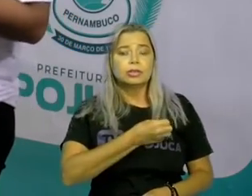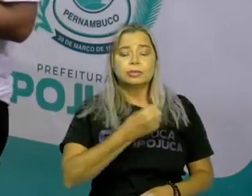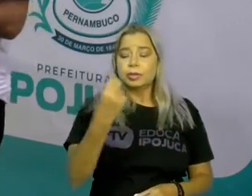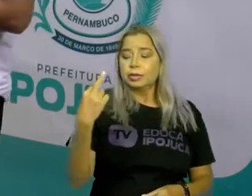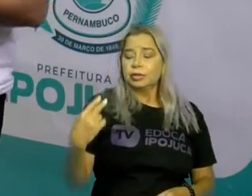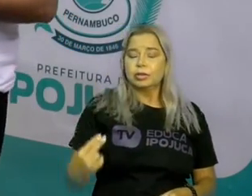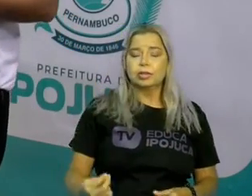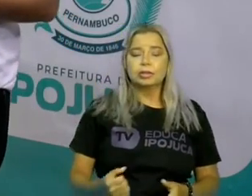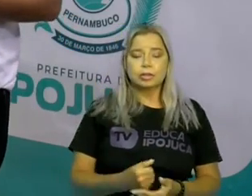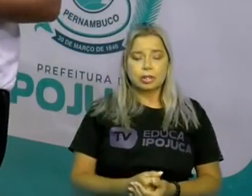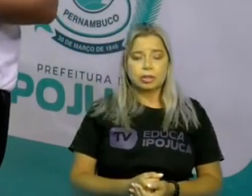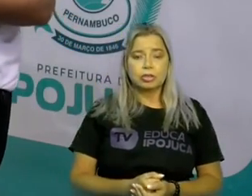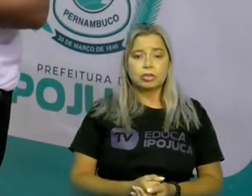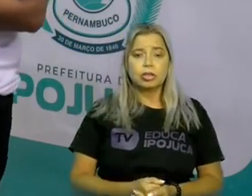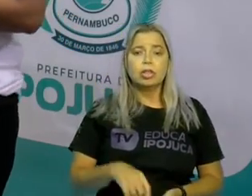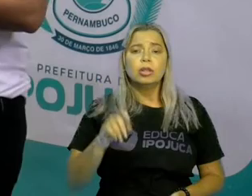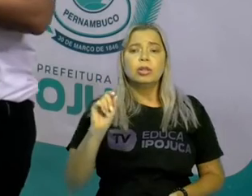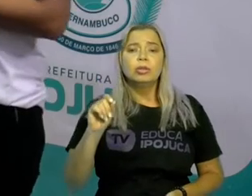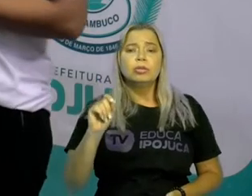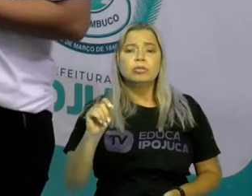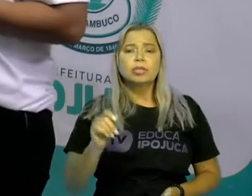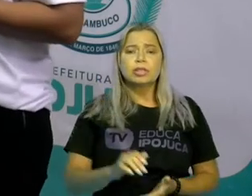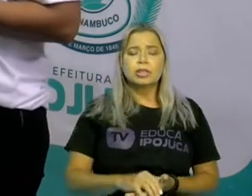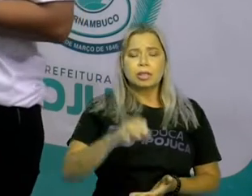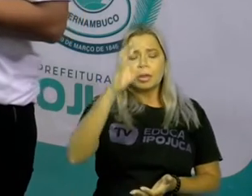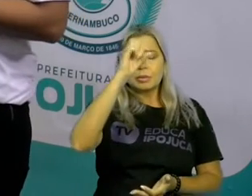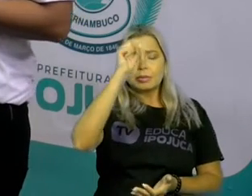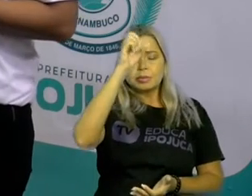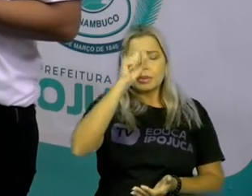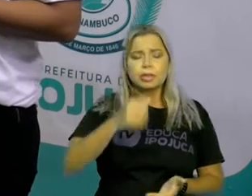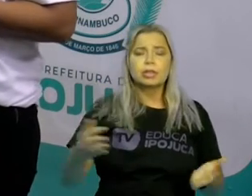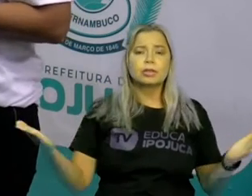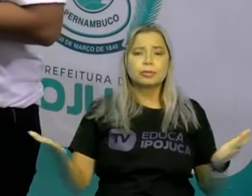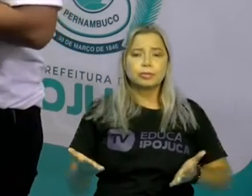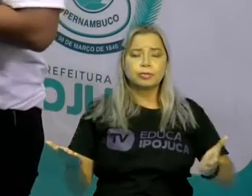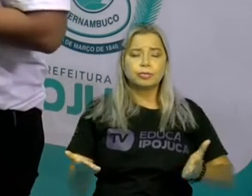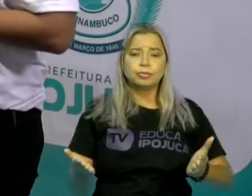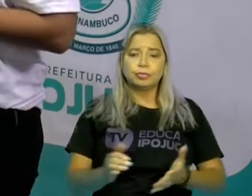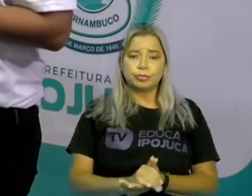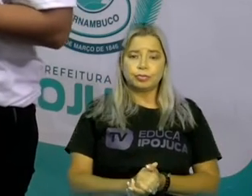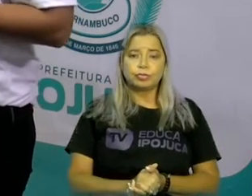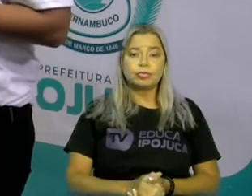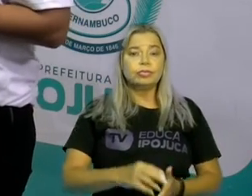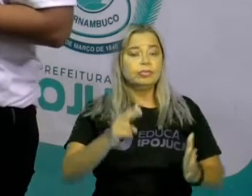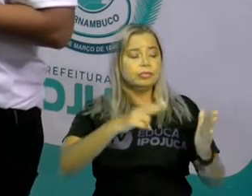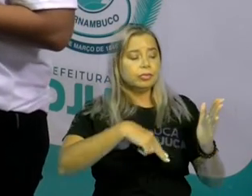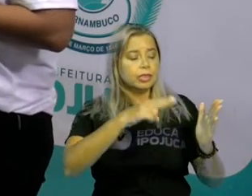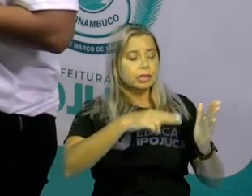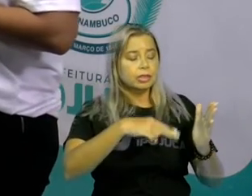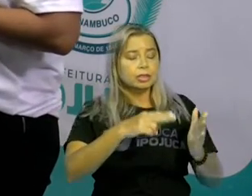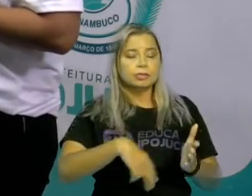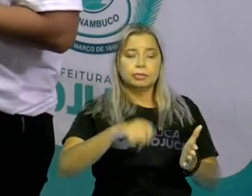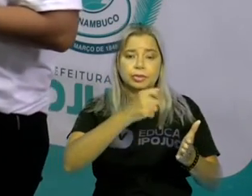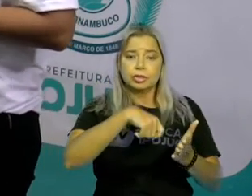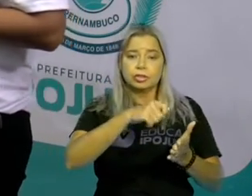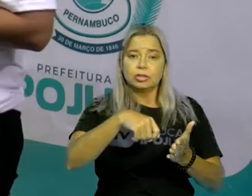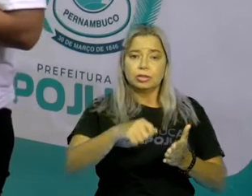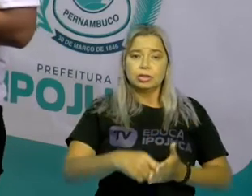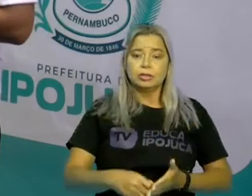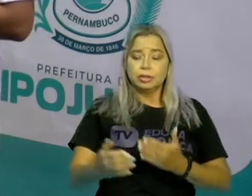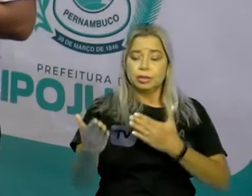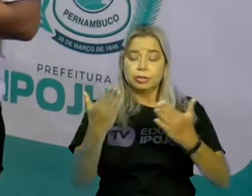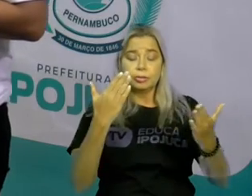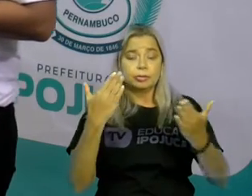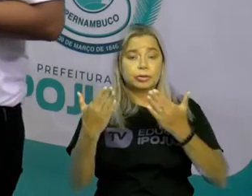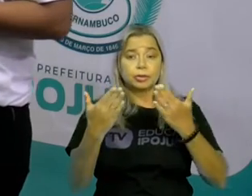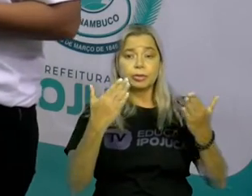O que iremos debater nessa aula? Ler, escrever, comparar números naturais de até a ordem de